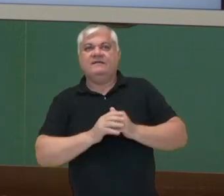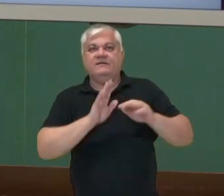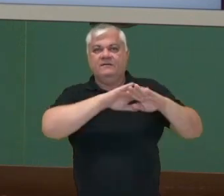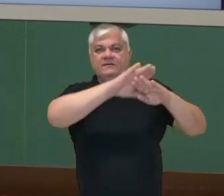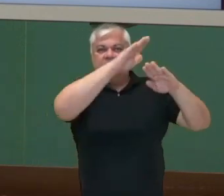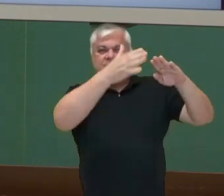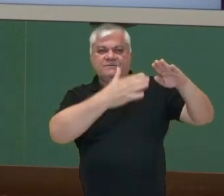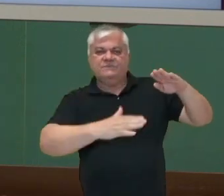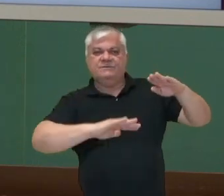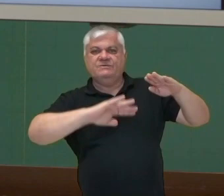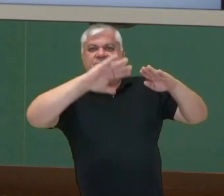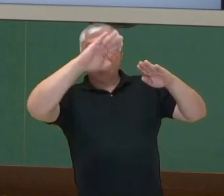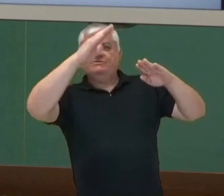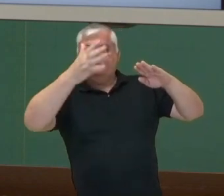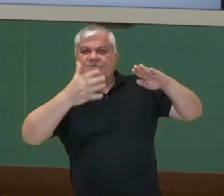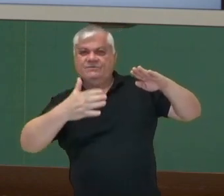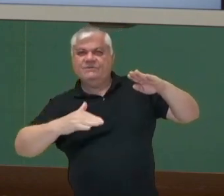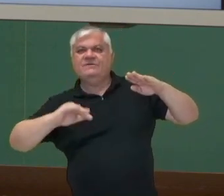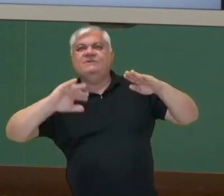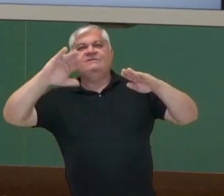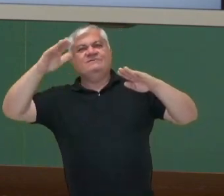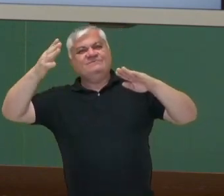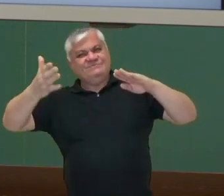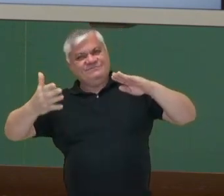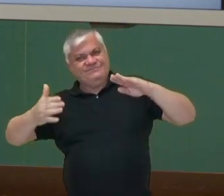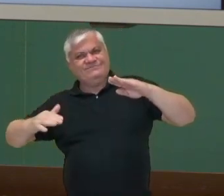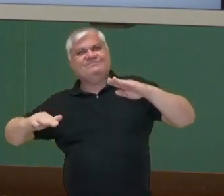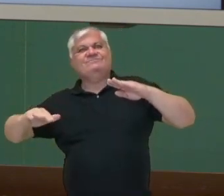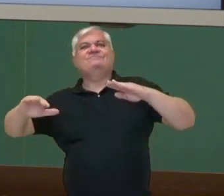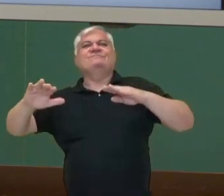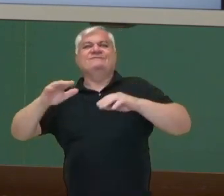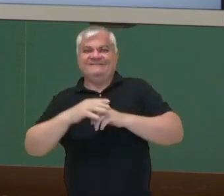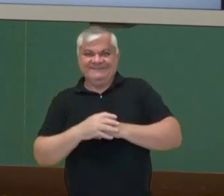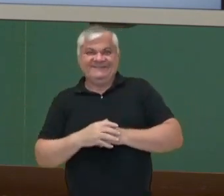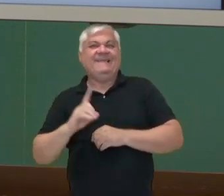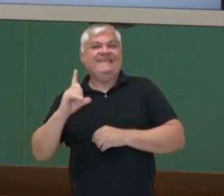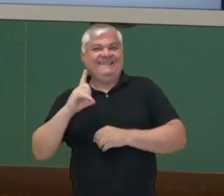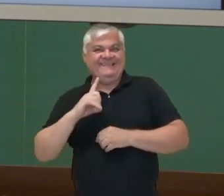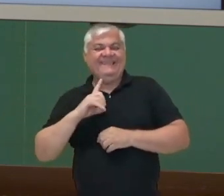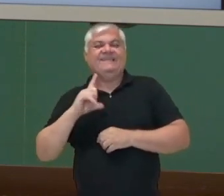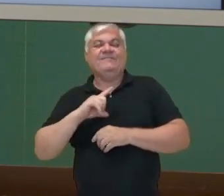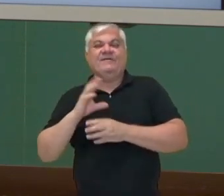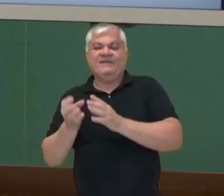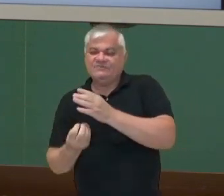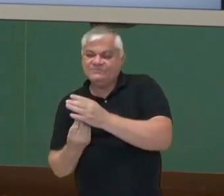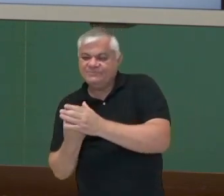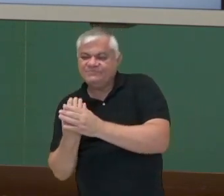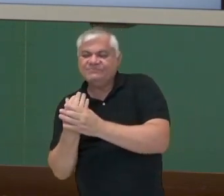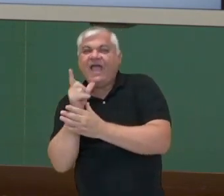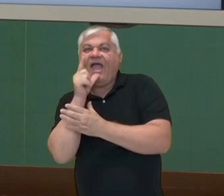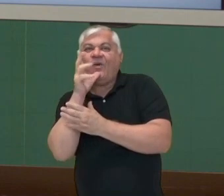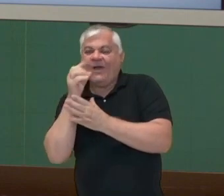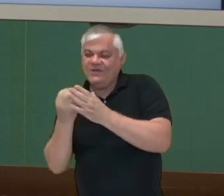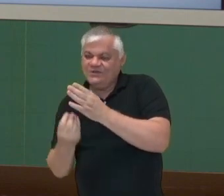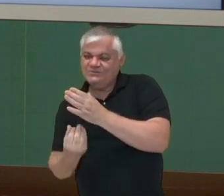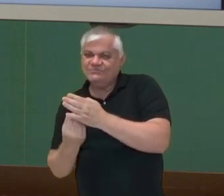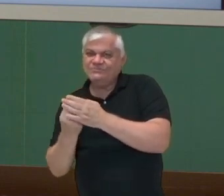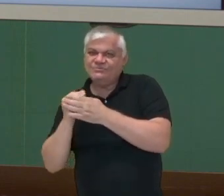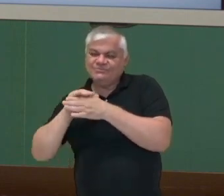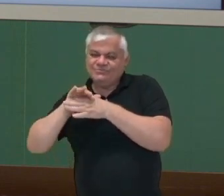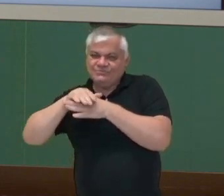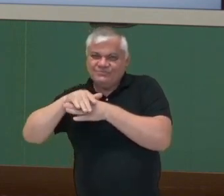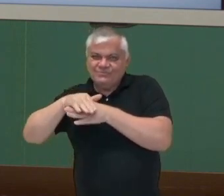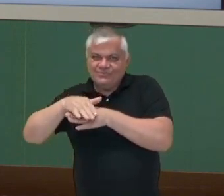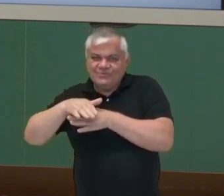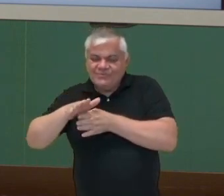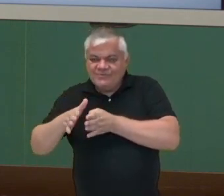mais altos, que são normalmente as regiões de serra, as regiões de nascente, né, dos rios dessa bacia